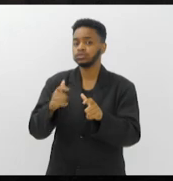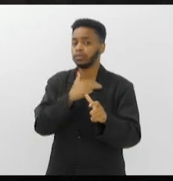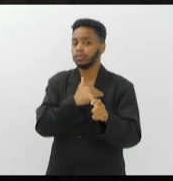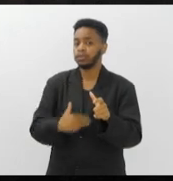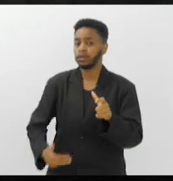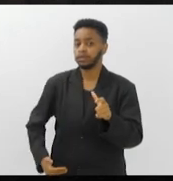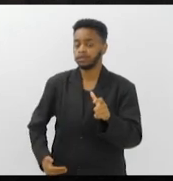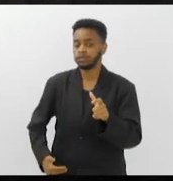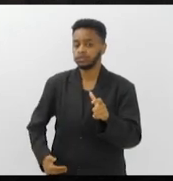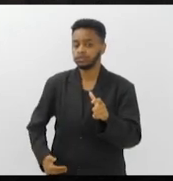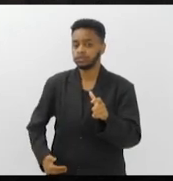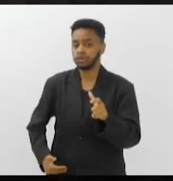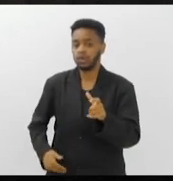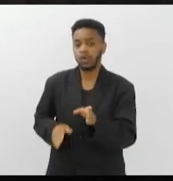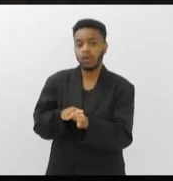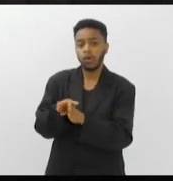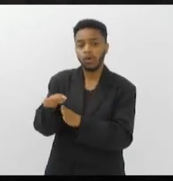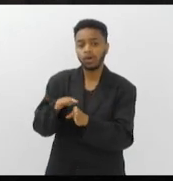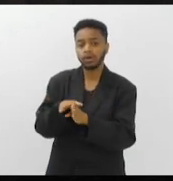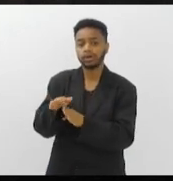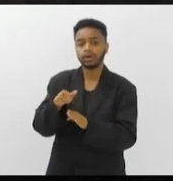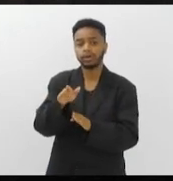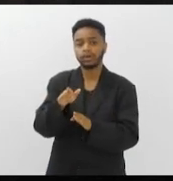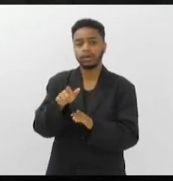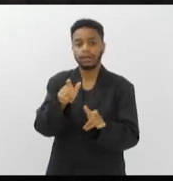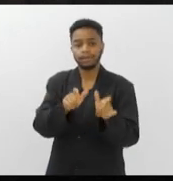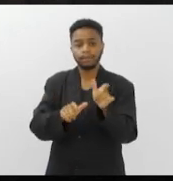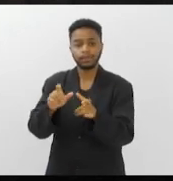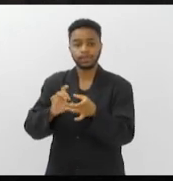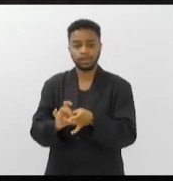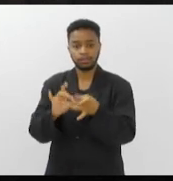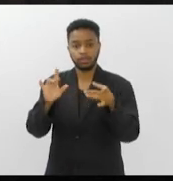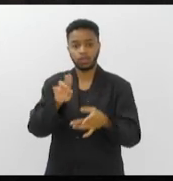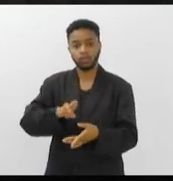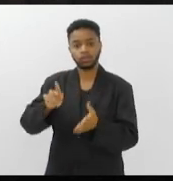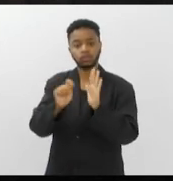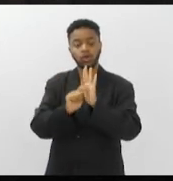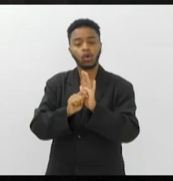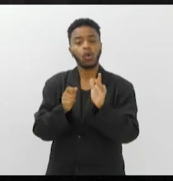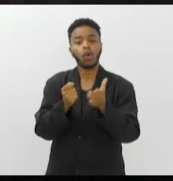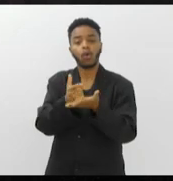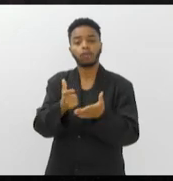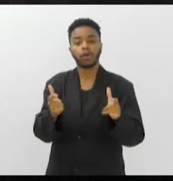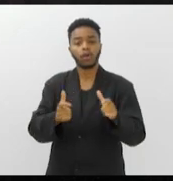vão orientar a quem eles liberaram para usar droga a comprar?